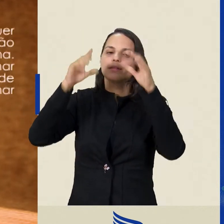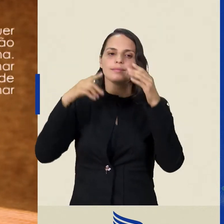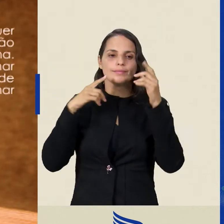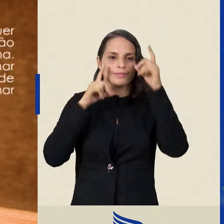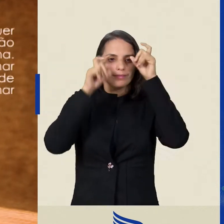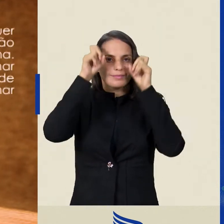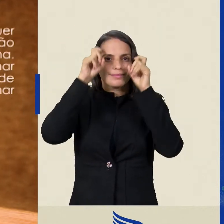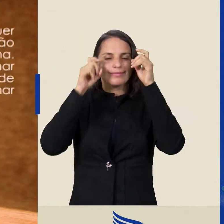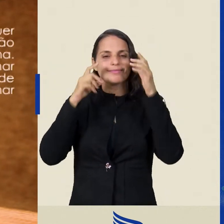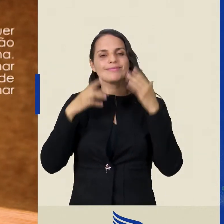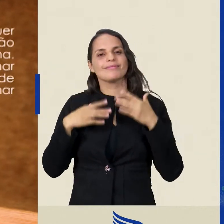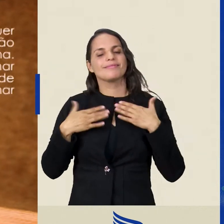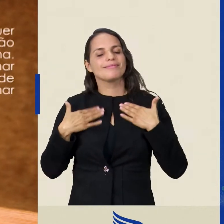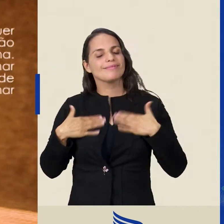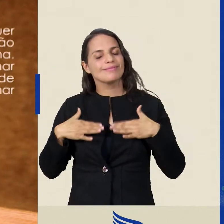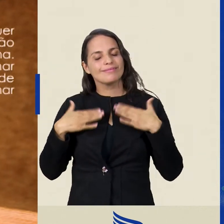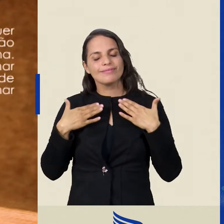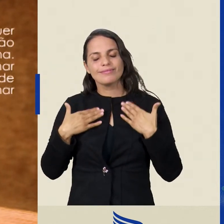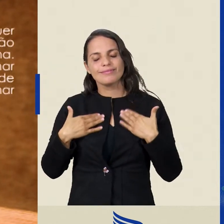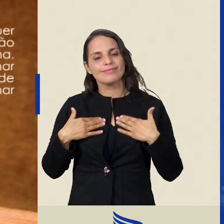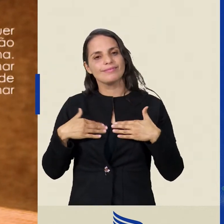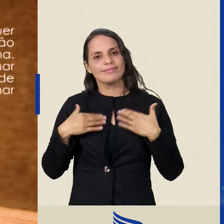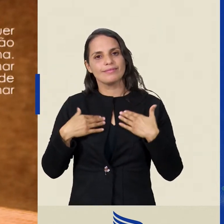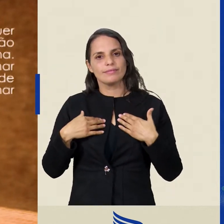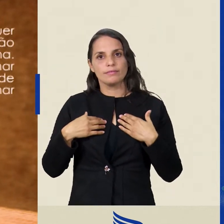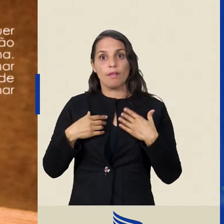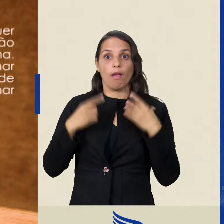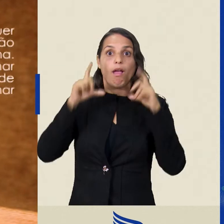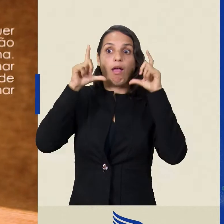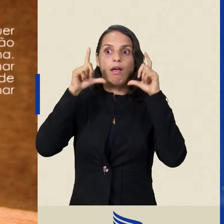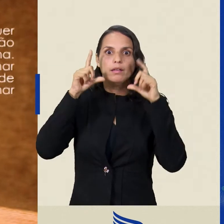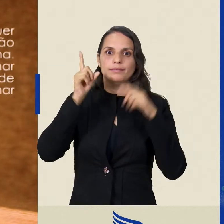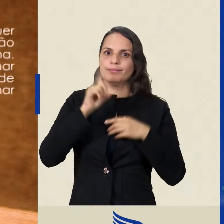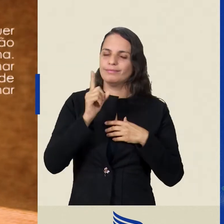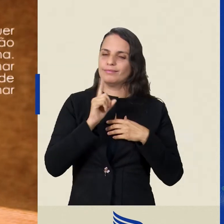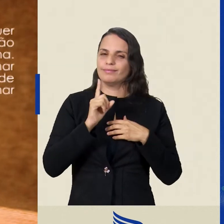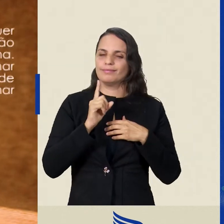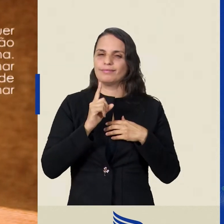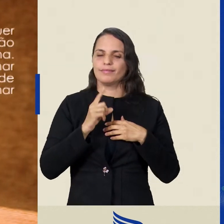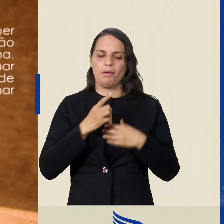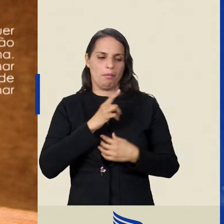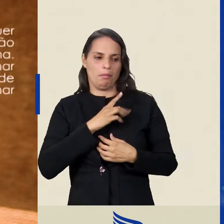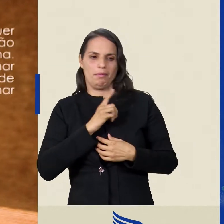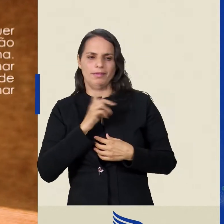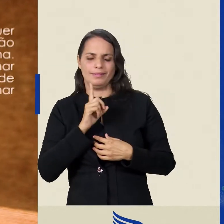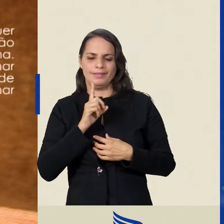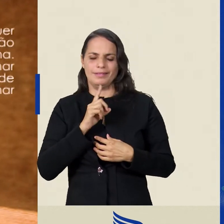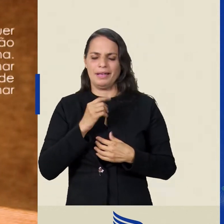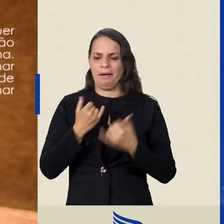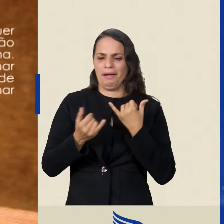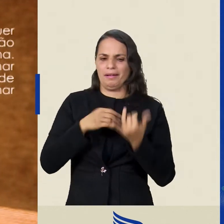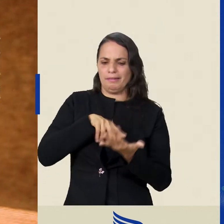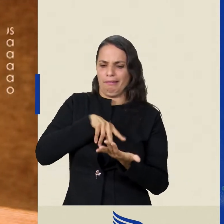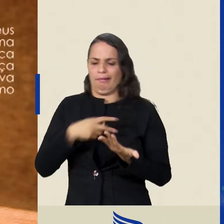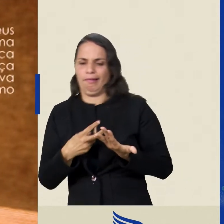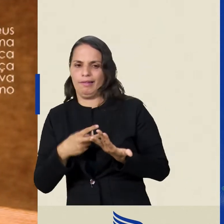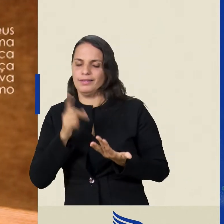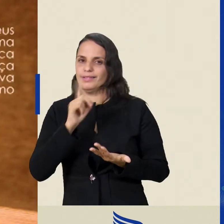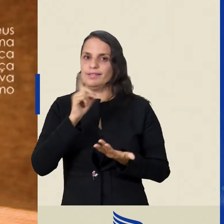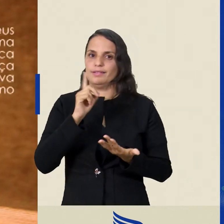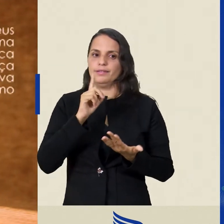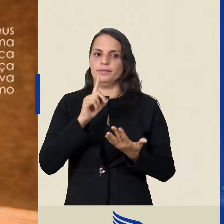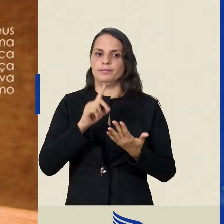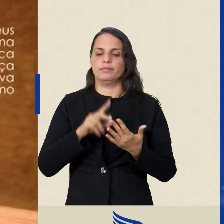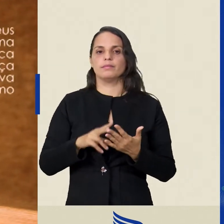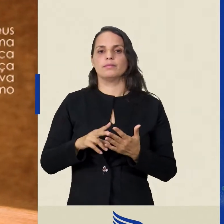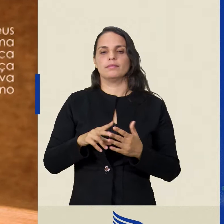agradável, não há olhar espantado, nem qualquer aparência de desmaio. Pode se